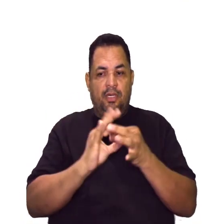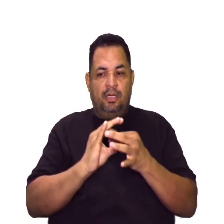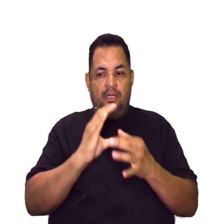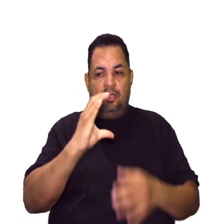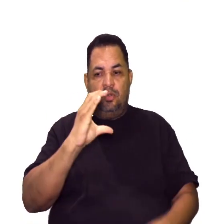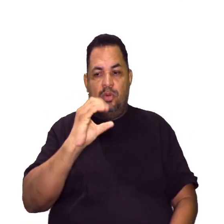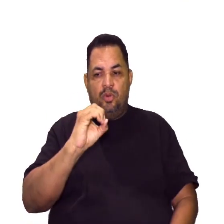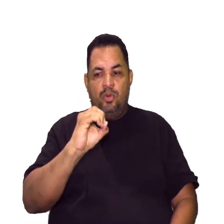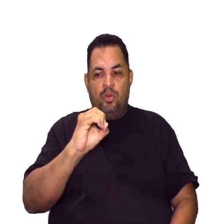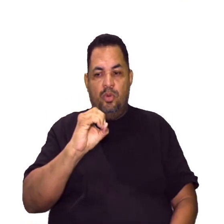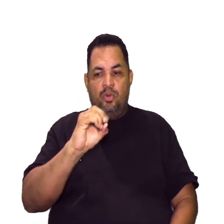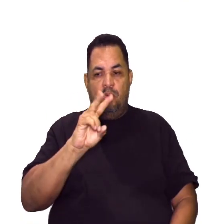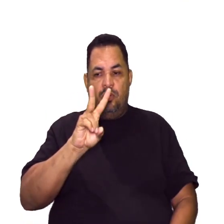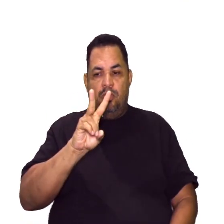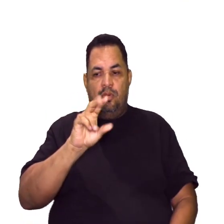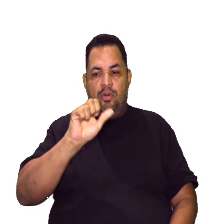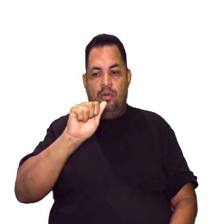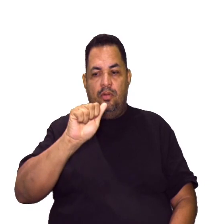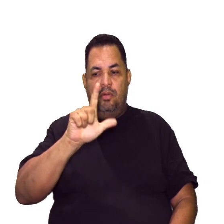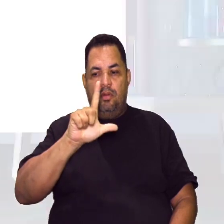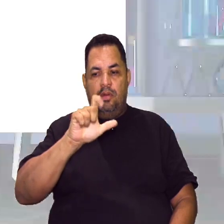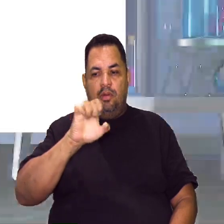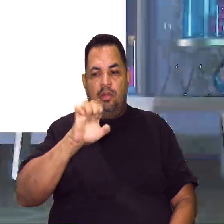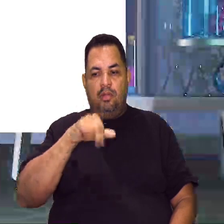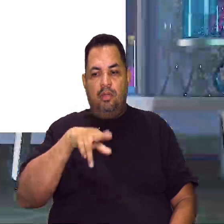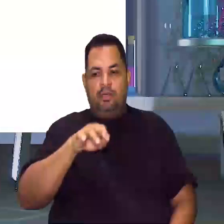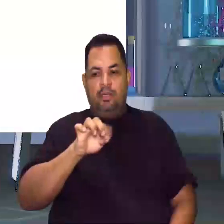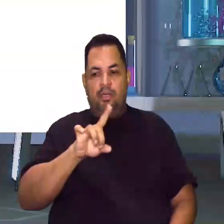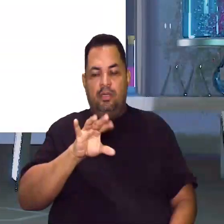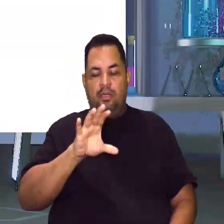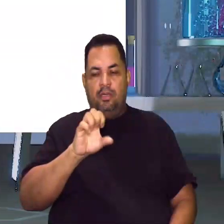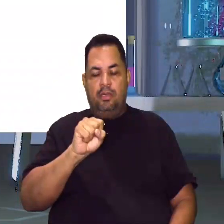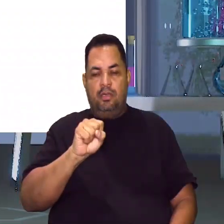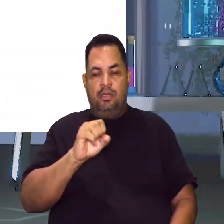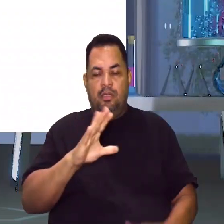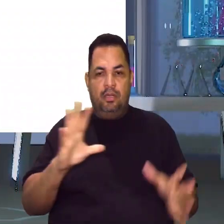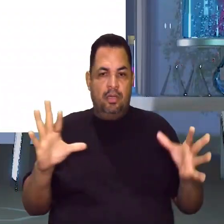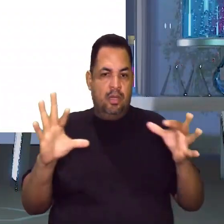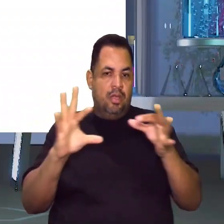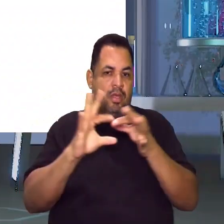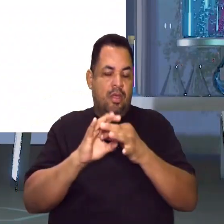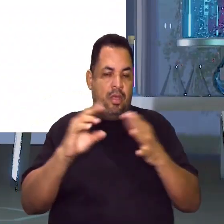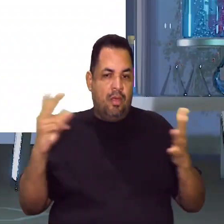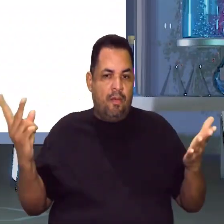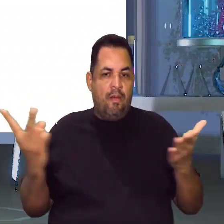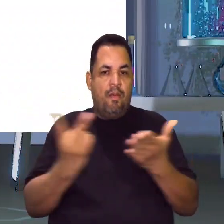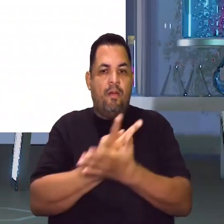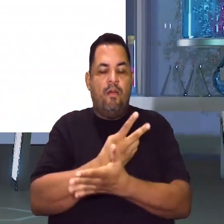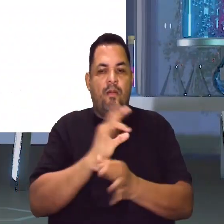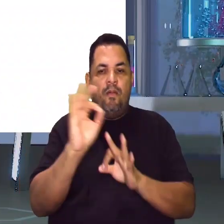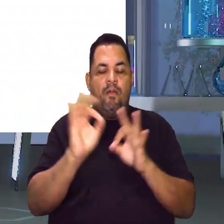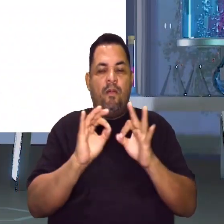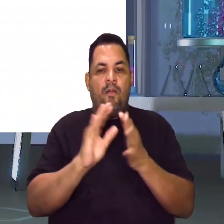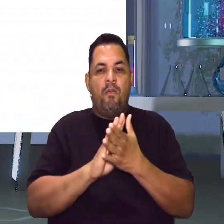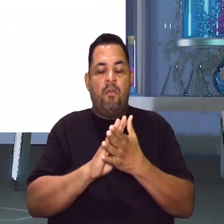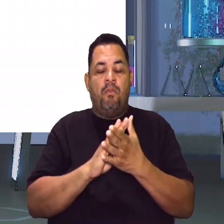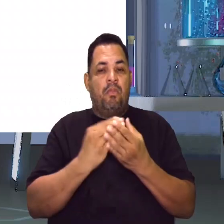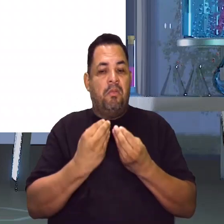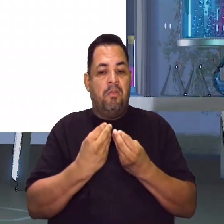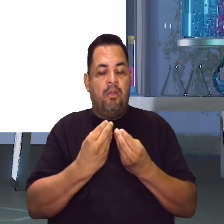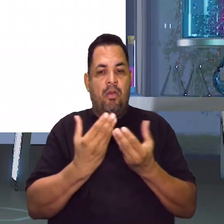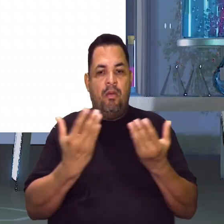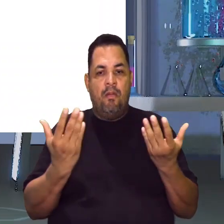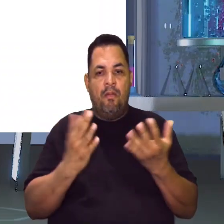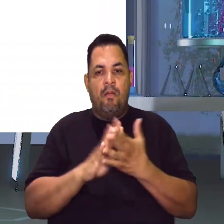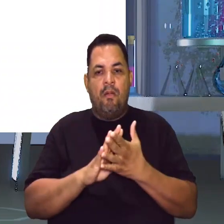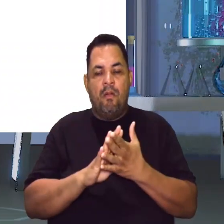são mesmo ligações covalentes, hein? São ligações que ocorrem não por